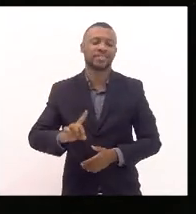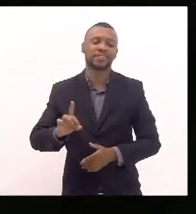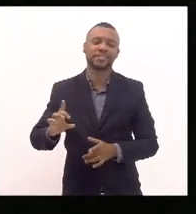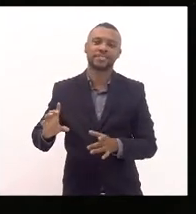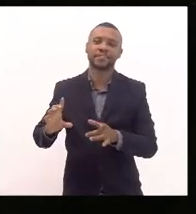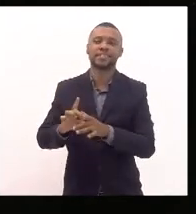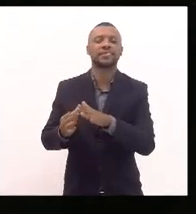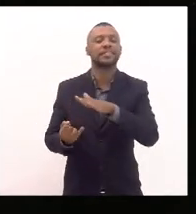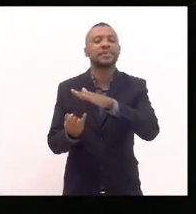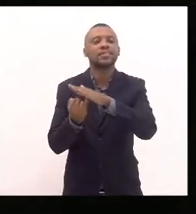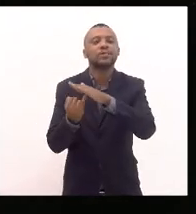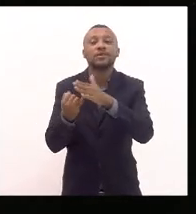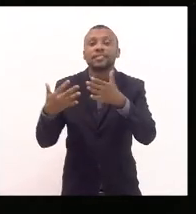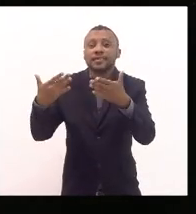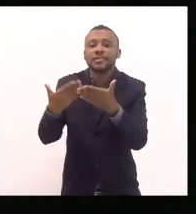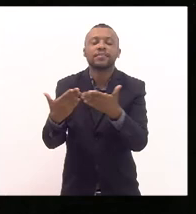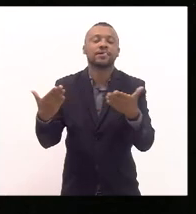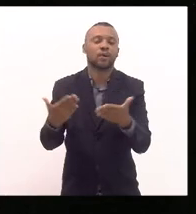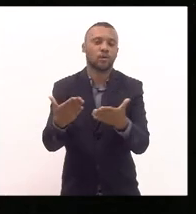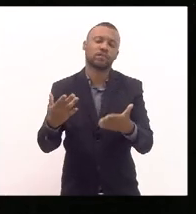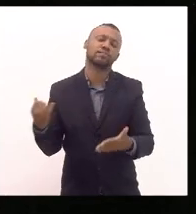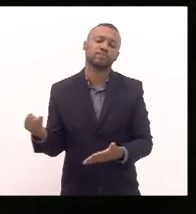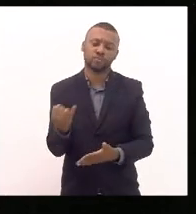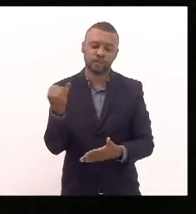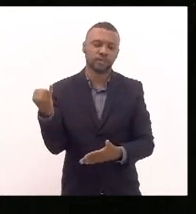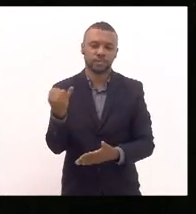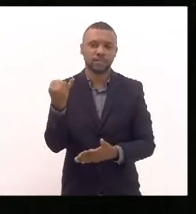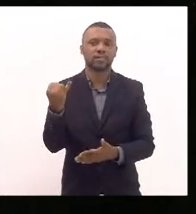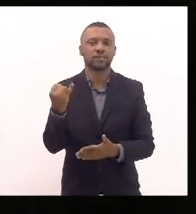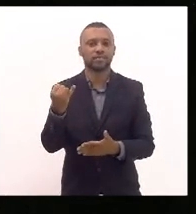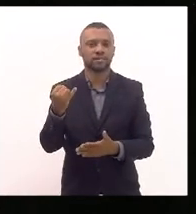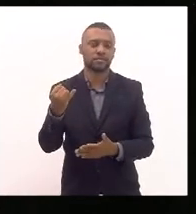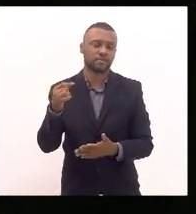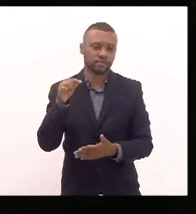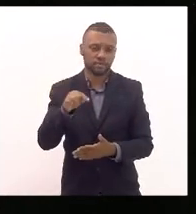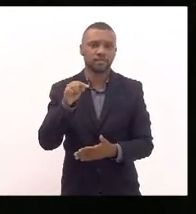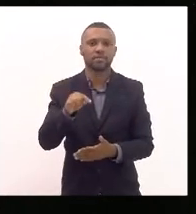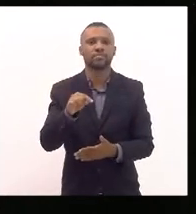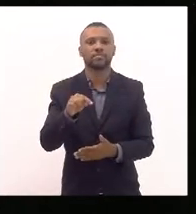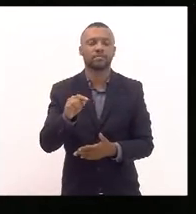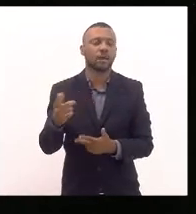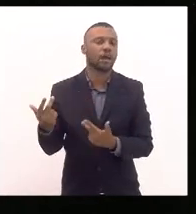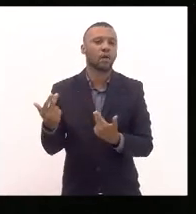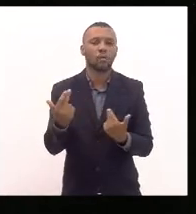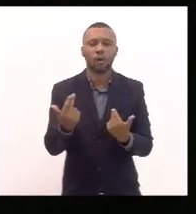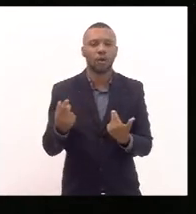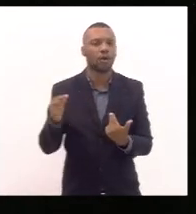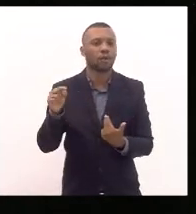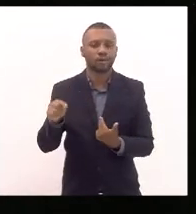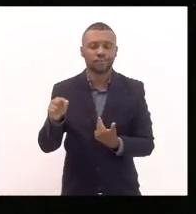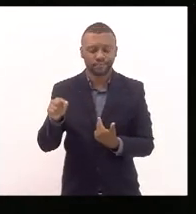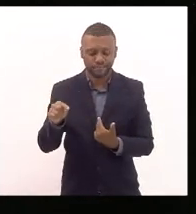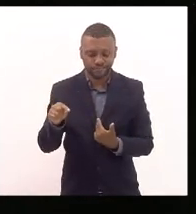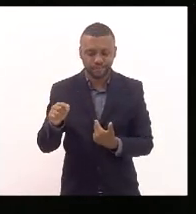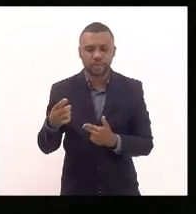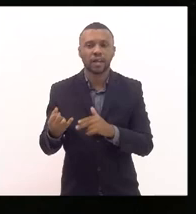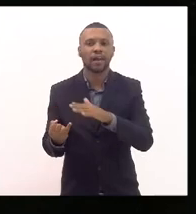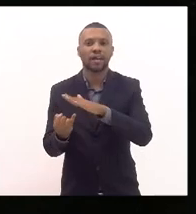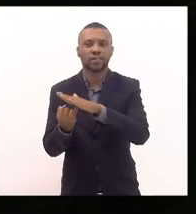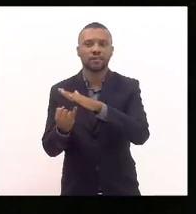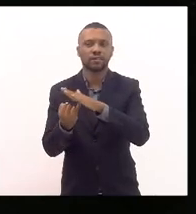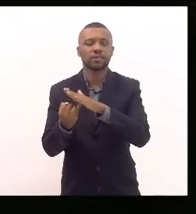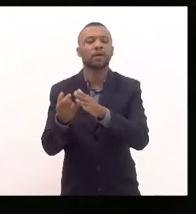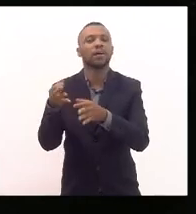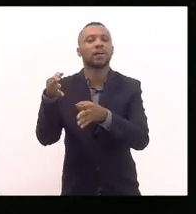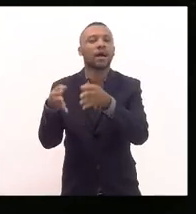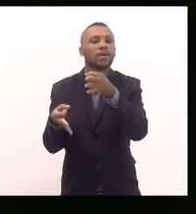instituições que ainda são muito importantes e sólidas como a instituição